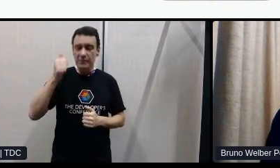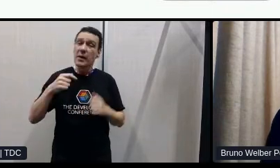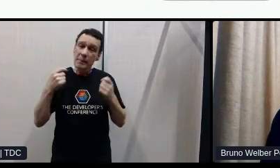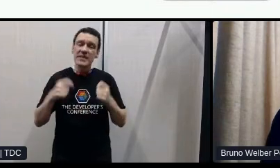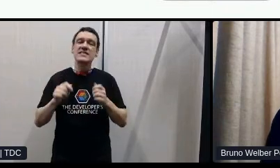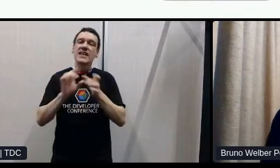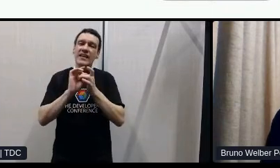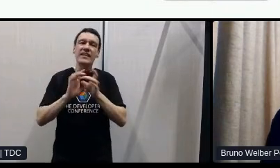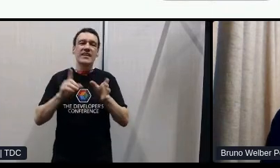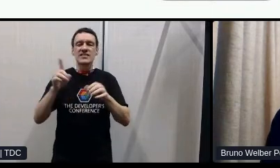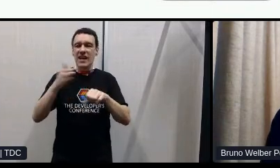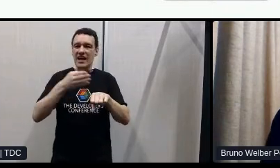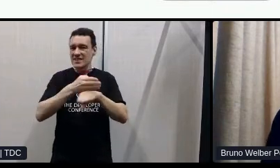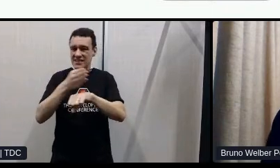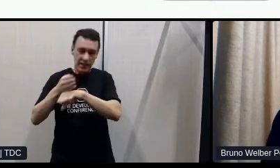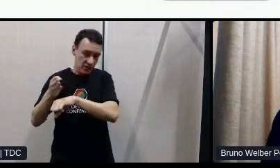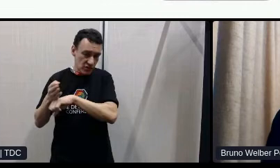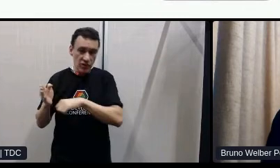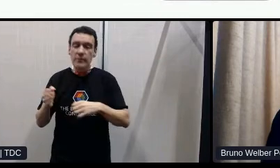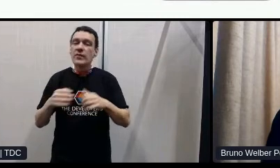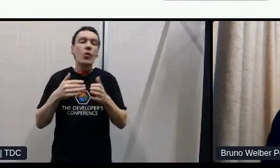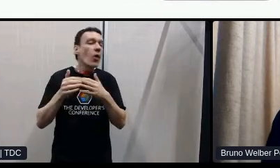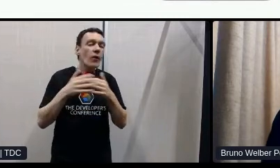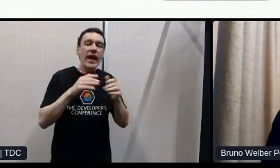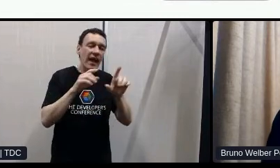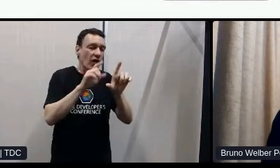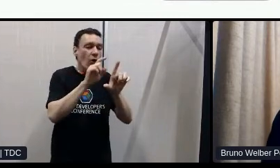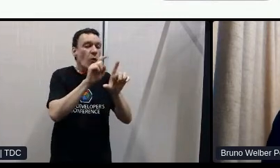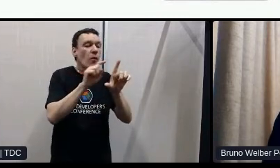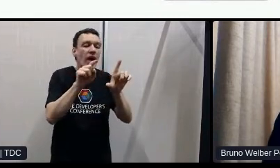esse método de navegação a todos os componentes da tela.